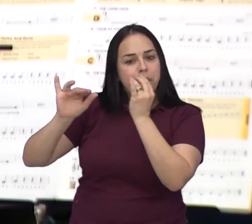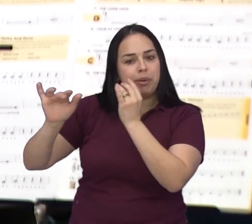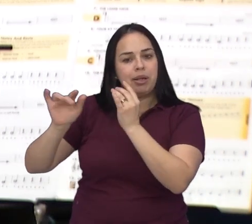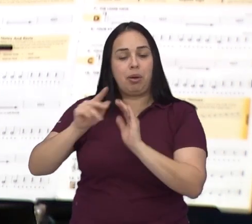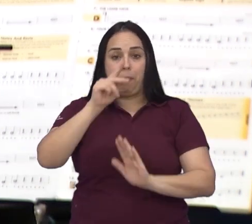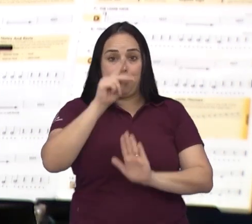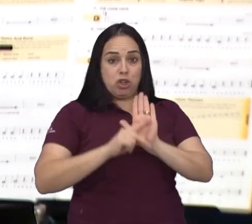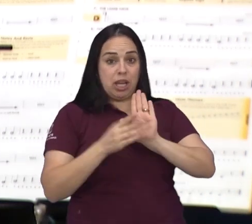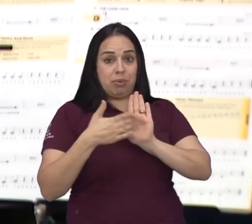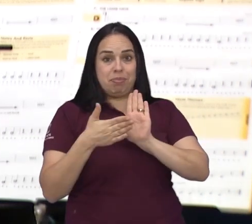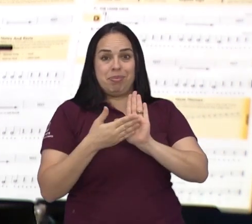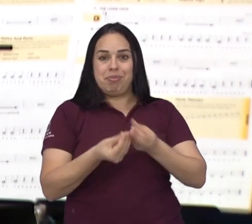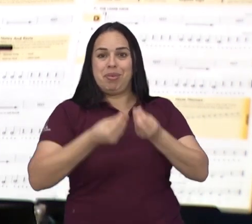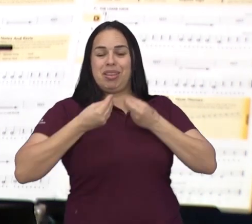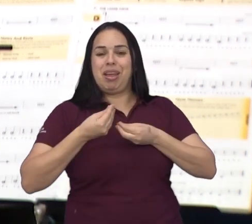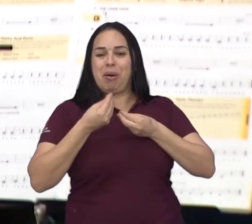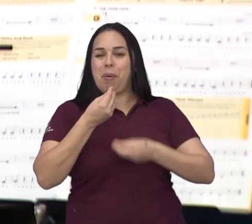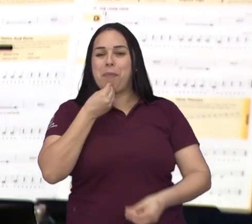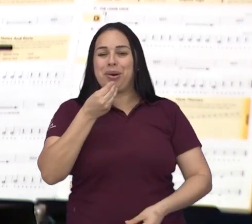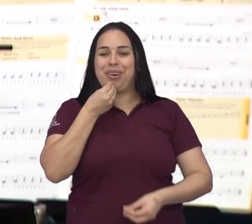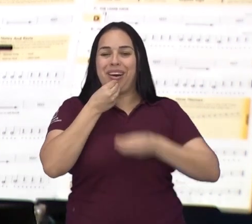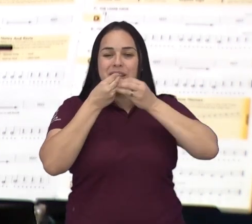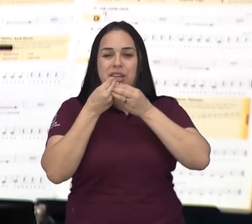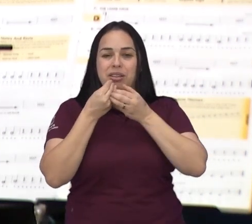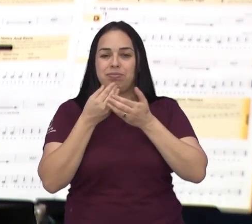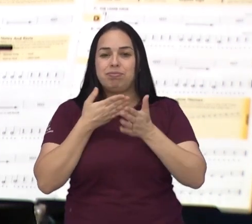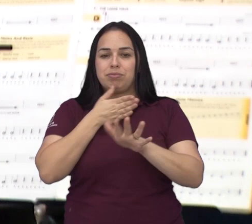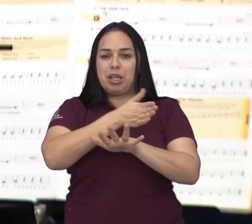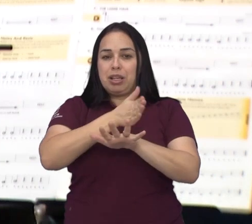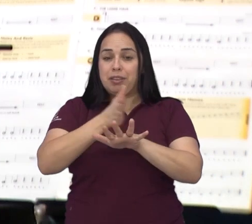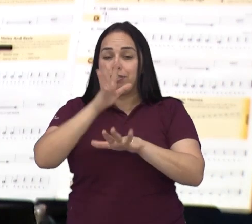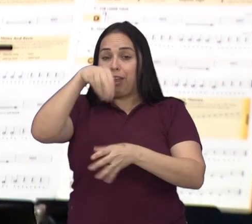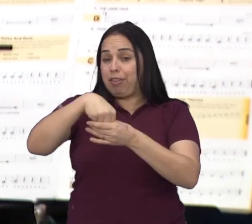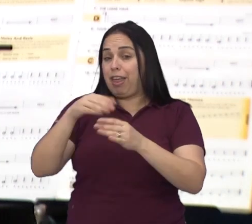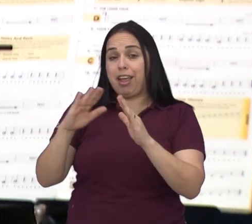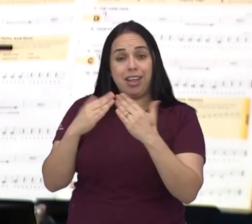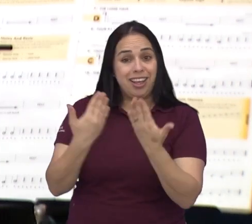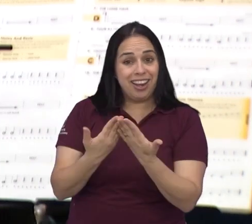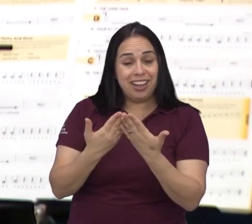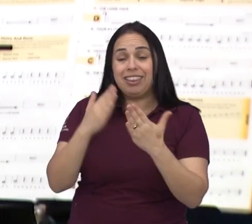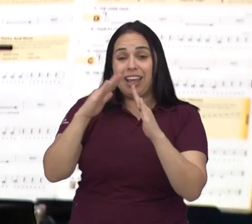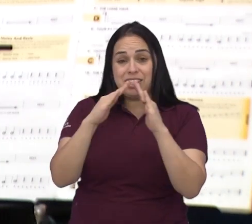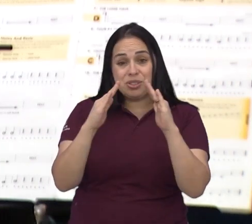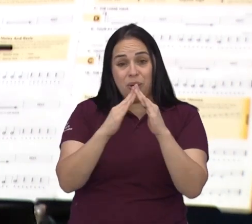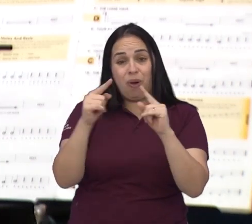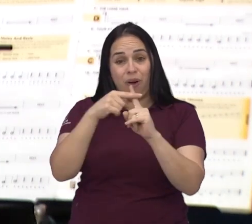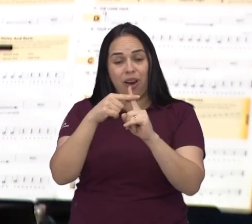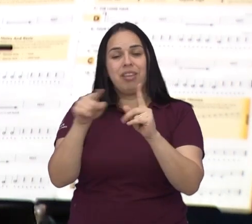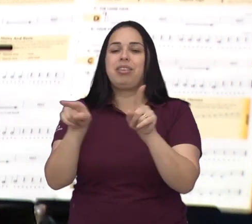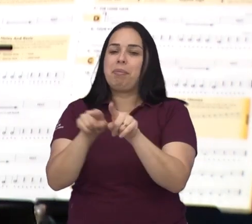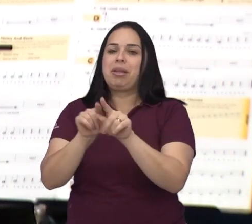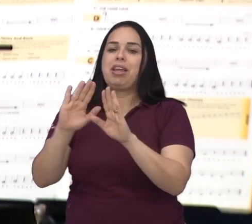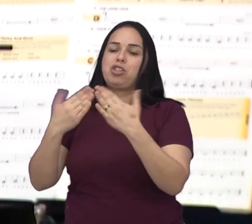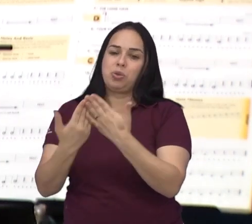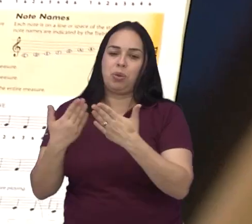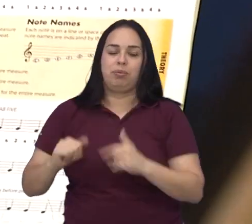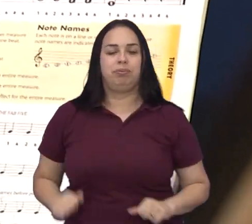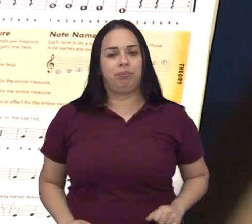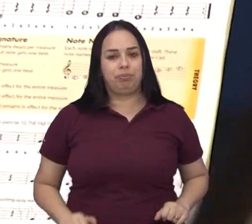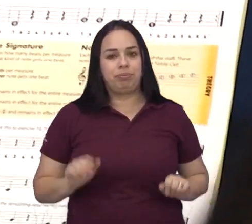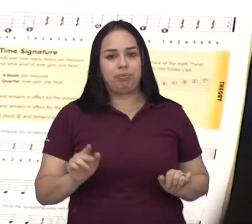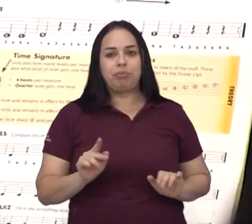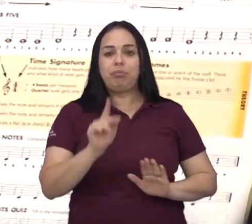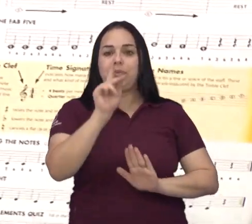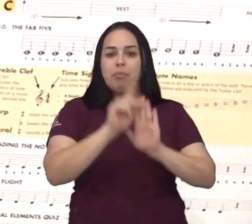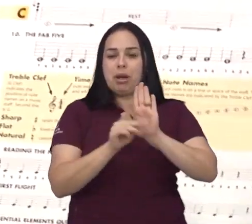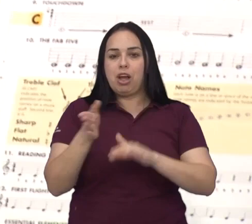Projeto Guri. O Projeto Guri ele abriu um leque de possibilidades para mim, tocar na igreja e tocar em outros lugares como a escola também. E o